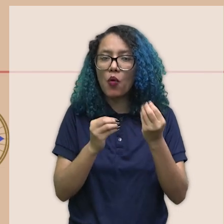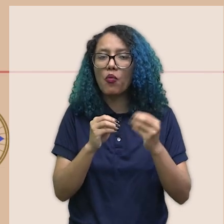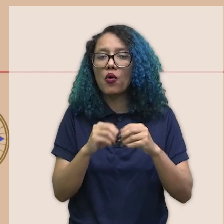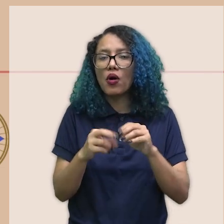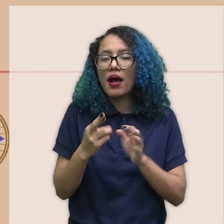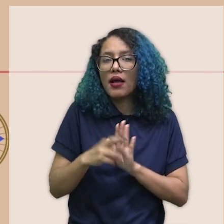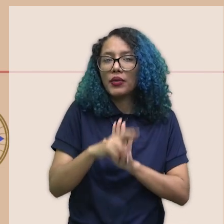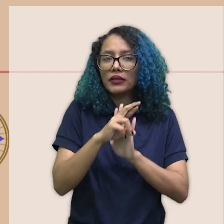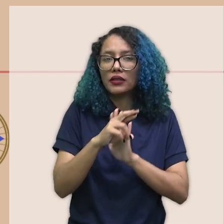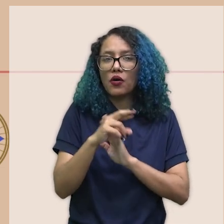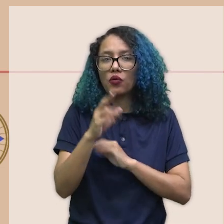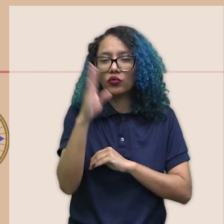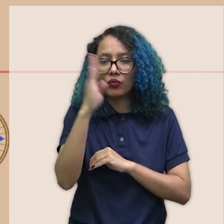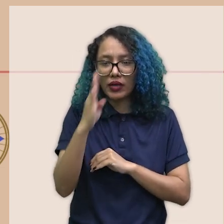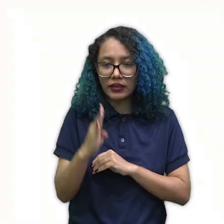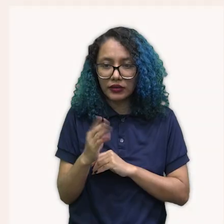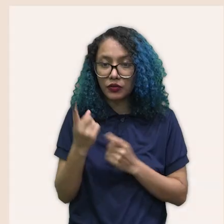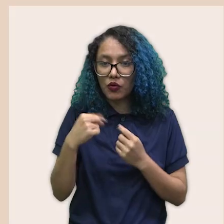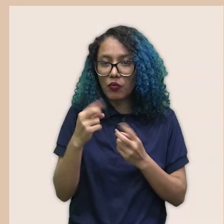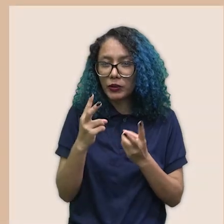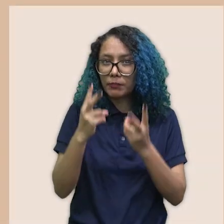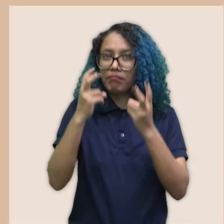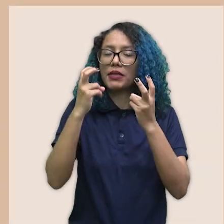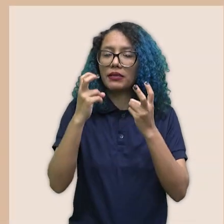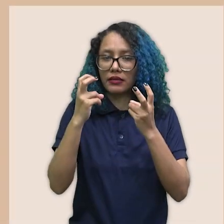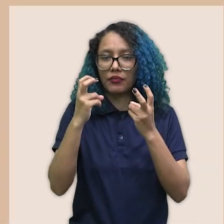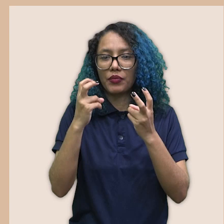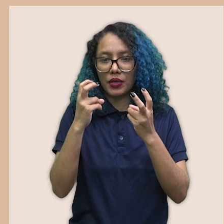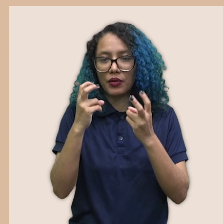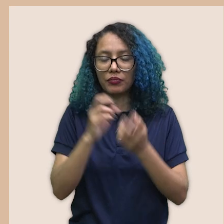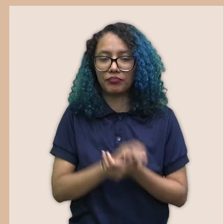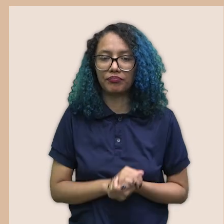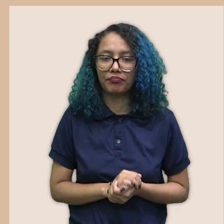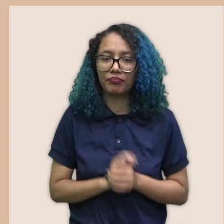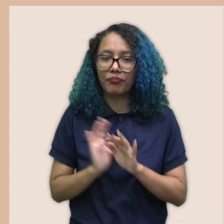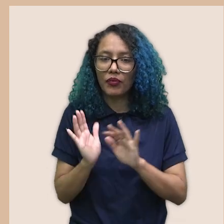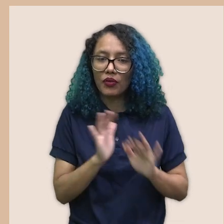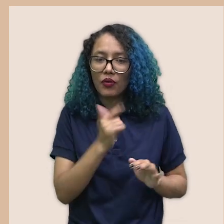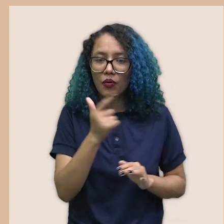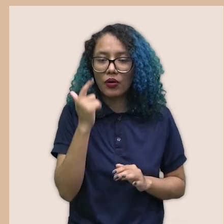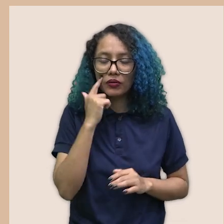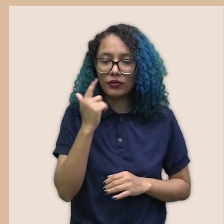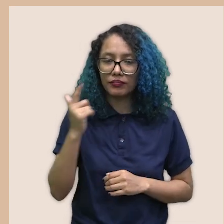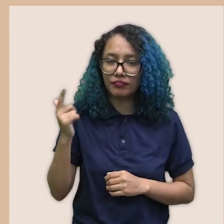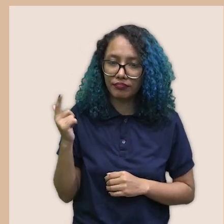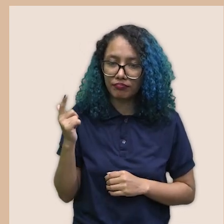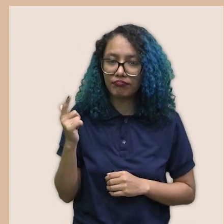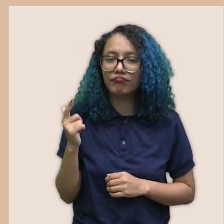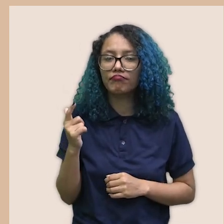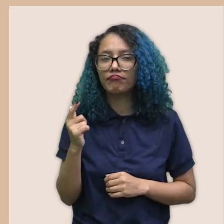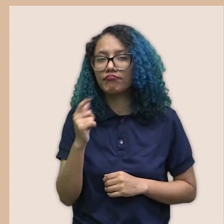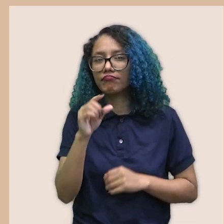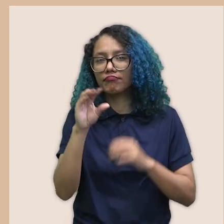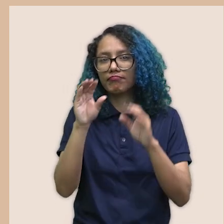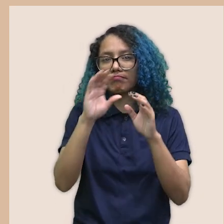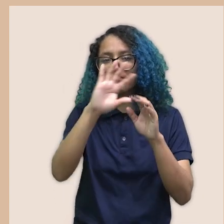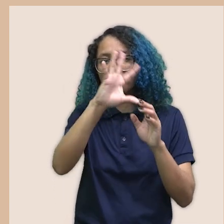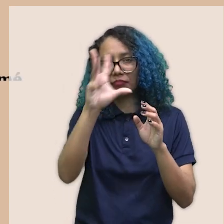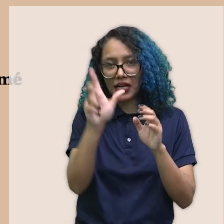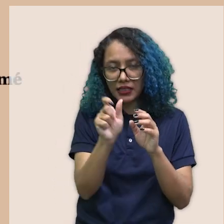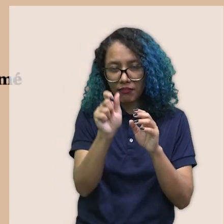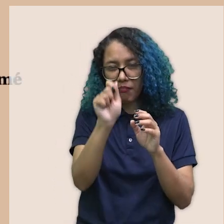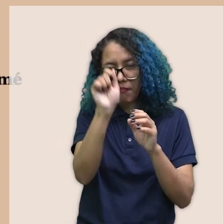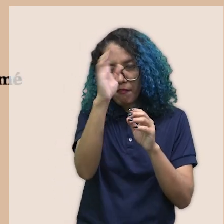e conhecido pelos colonizadores. Já o mapa das capitanias hereditárias nos mostra como o território